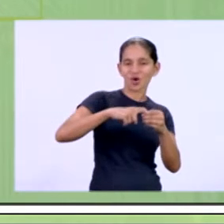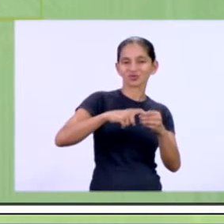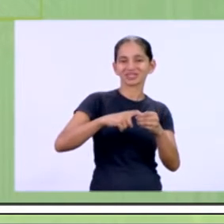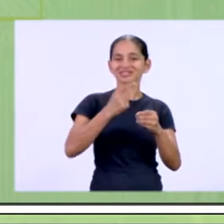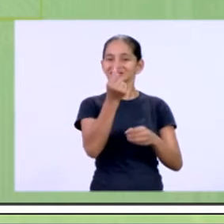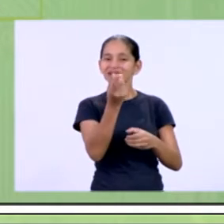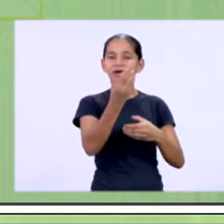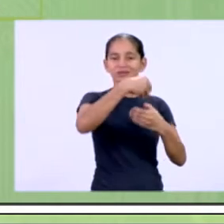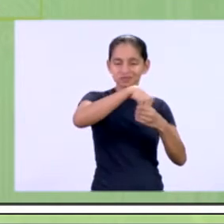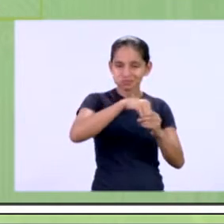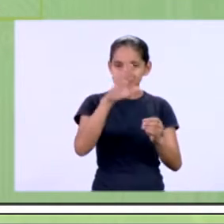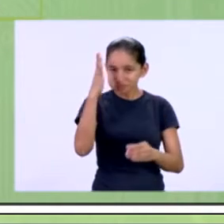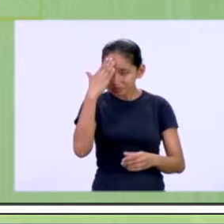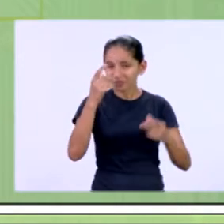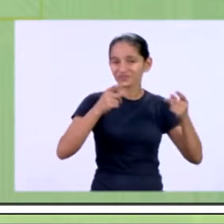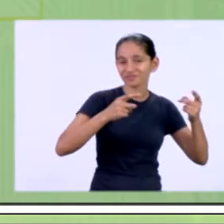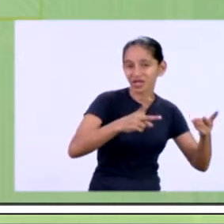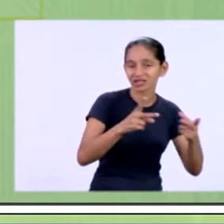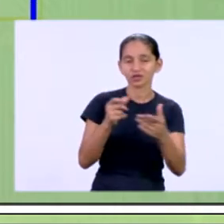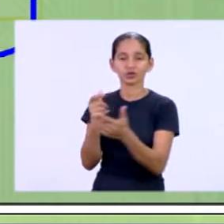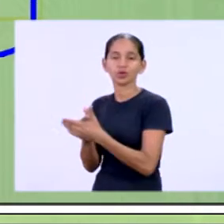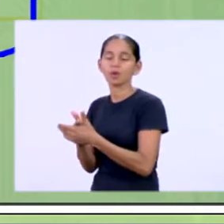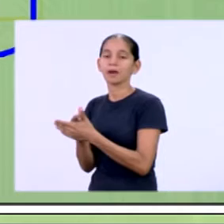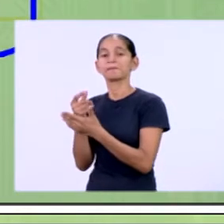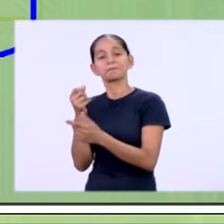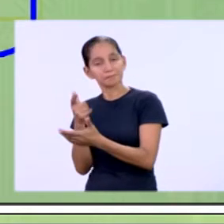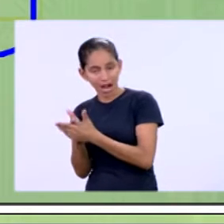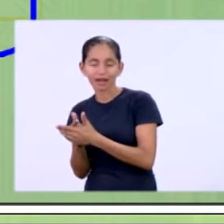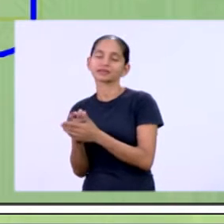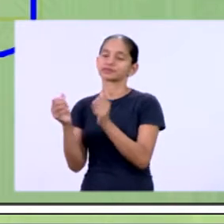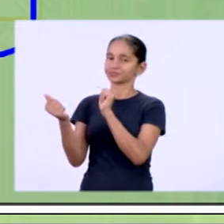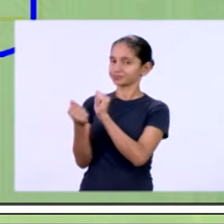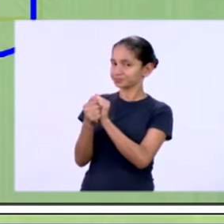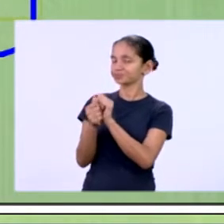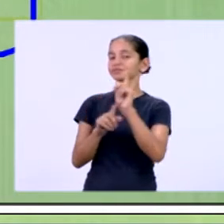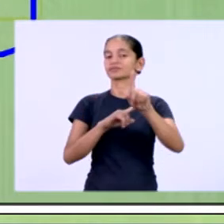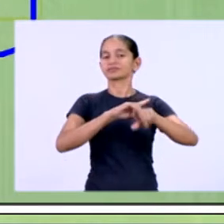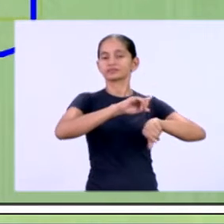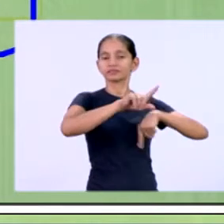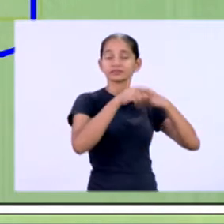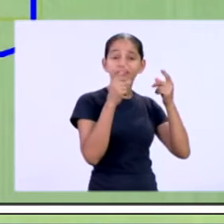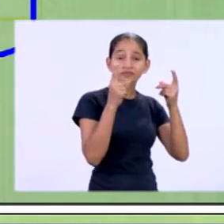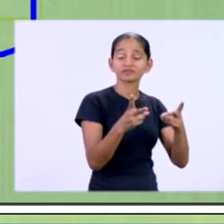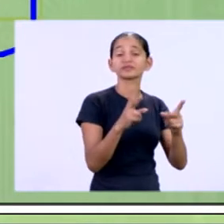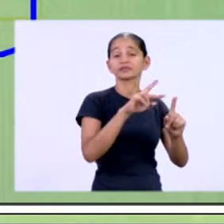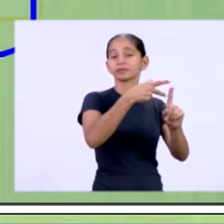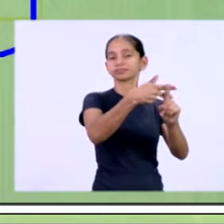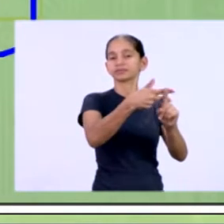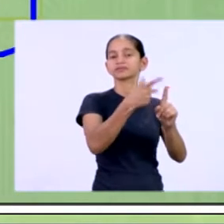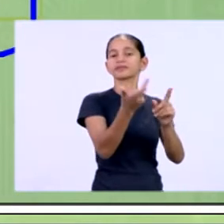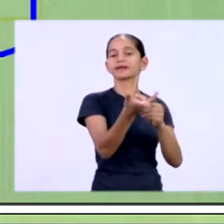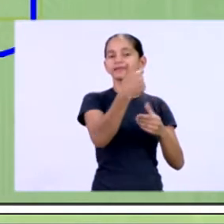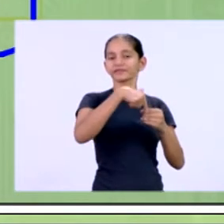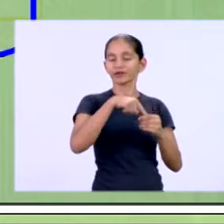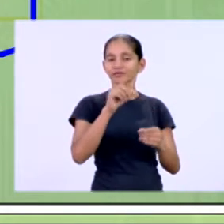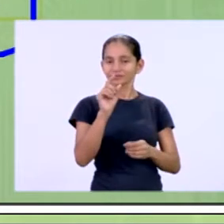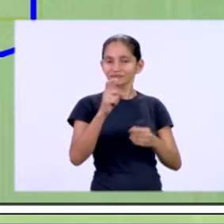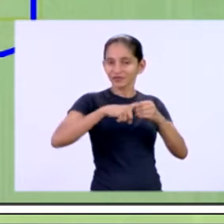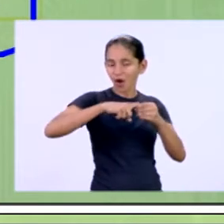Nacional 88.910,60, então tem uma tributação de Simples Nacional dessa empresa especificamente de